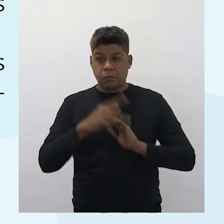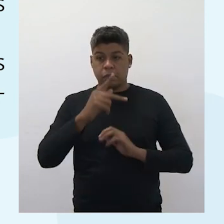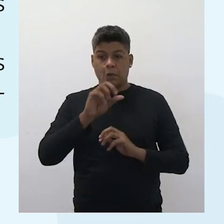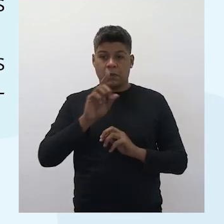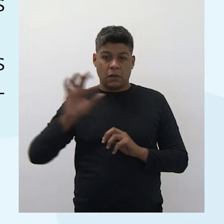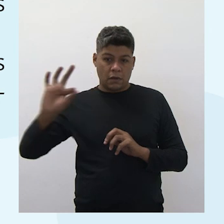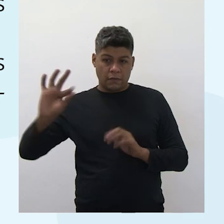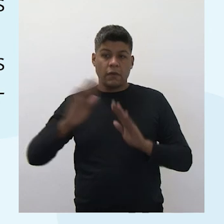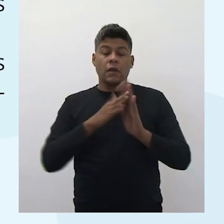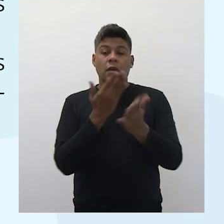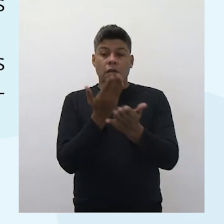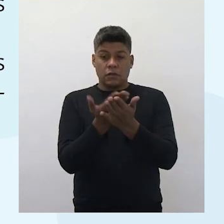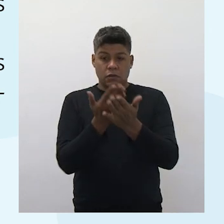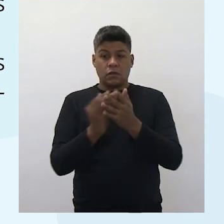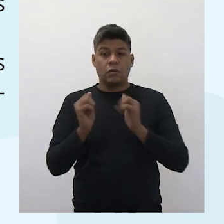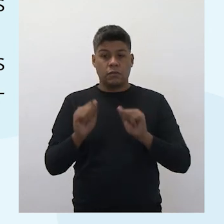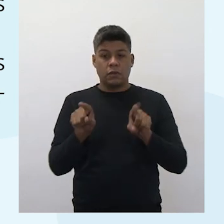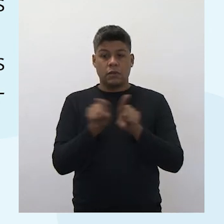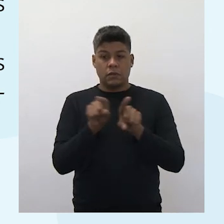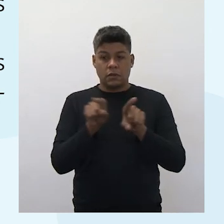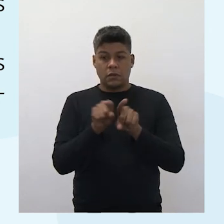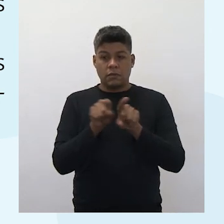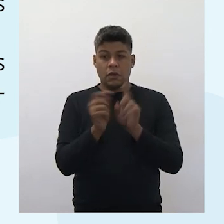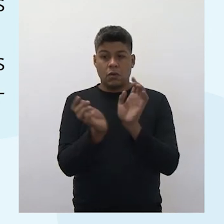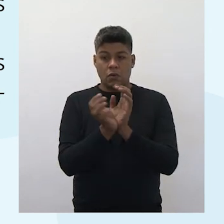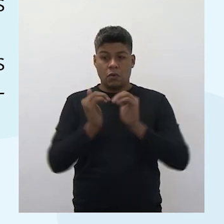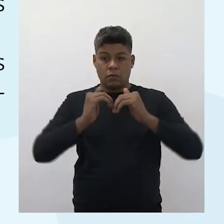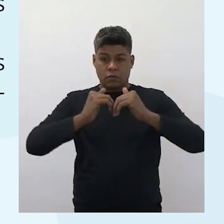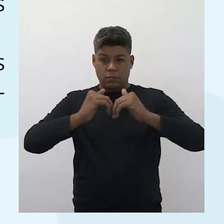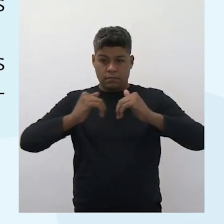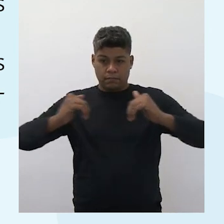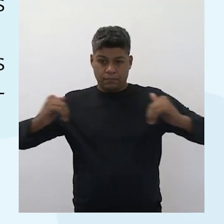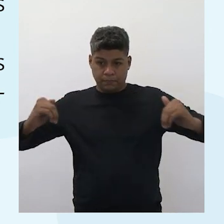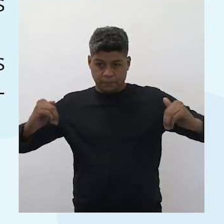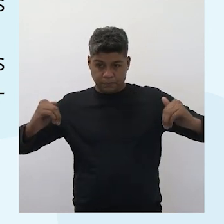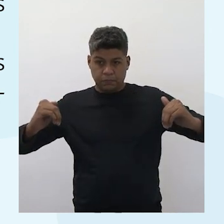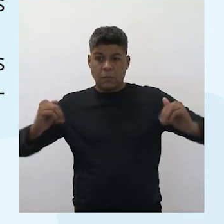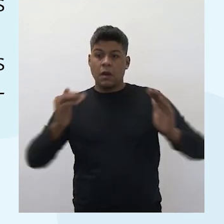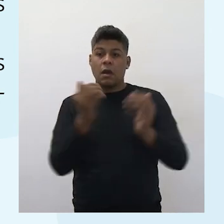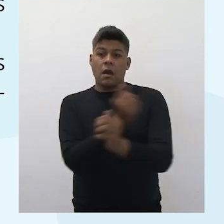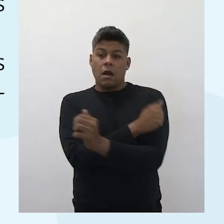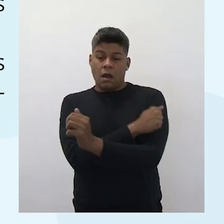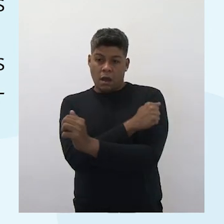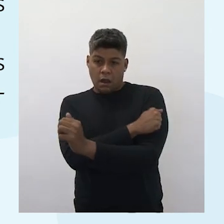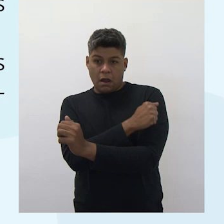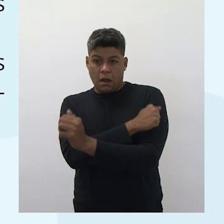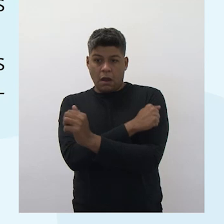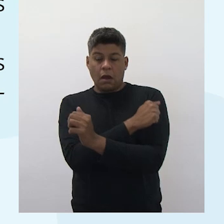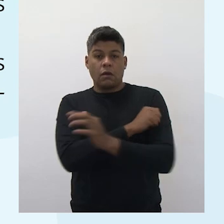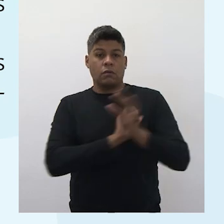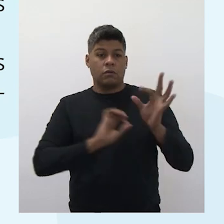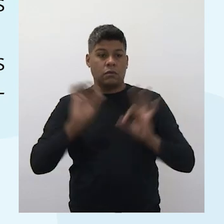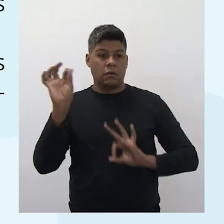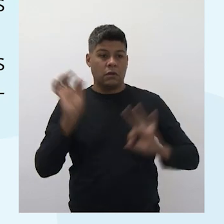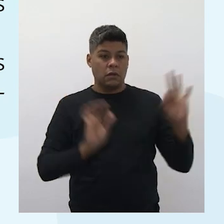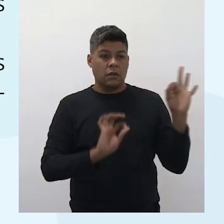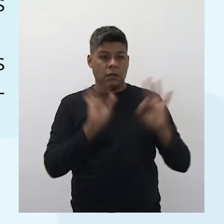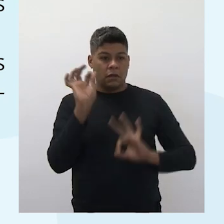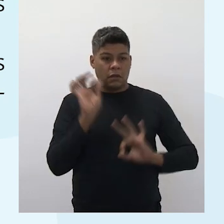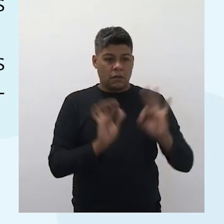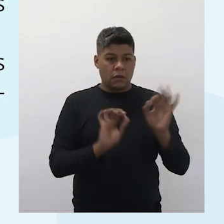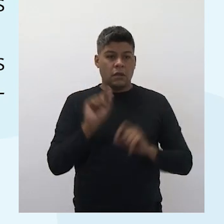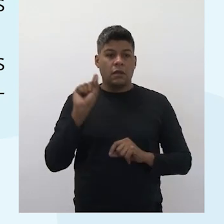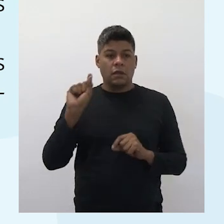A escola pode também separar em grupos ou em grupo de estudantes que realizarão